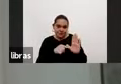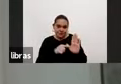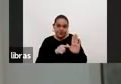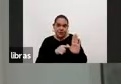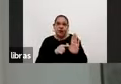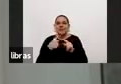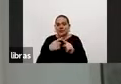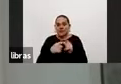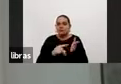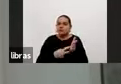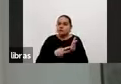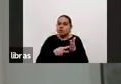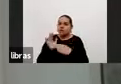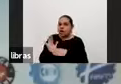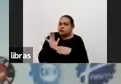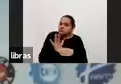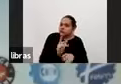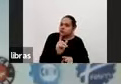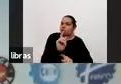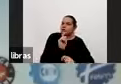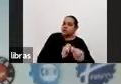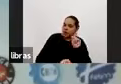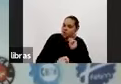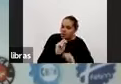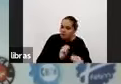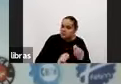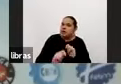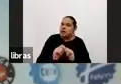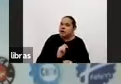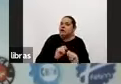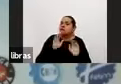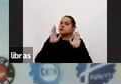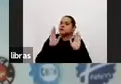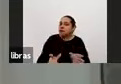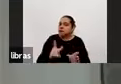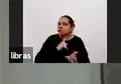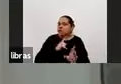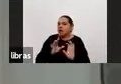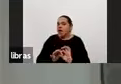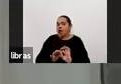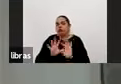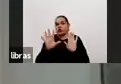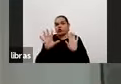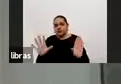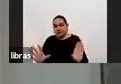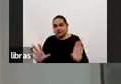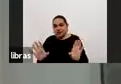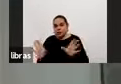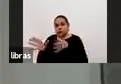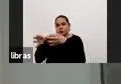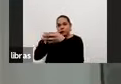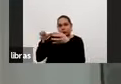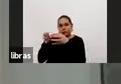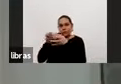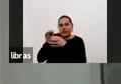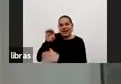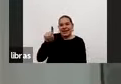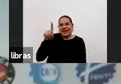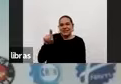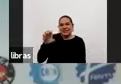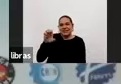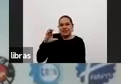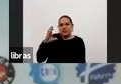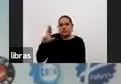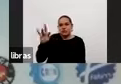movimento sindical nessas negociações, já tinha autorizado ao executivo prorrogar quantas vezes